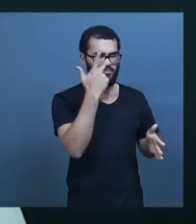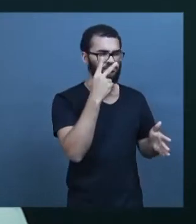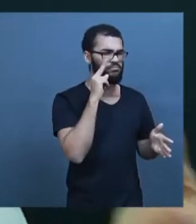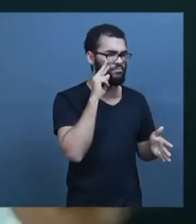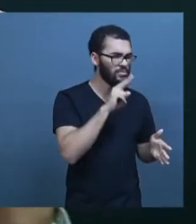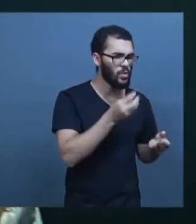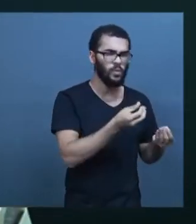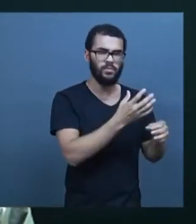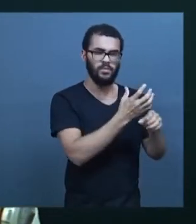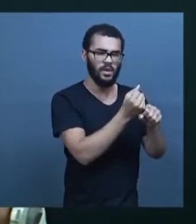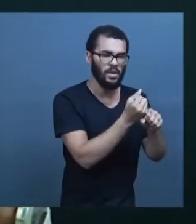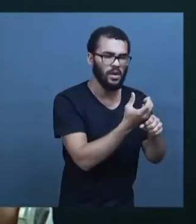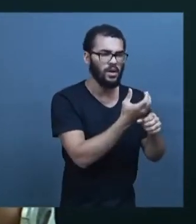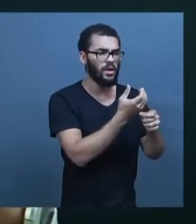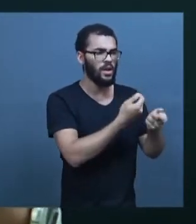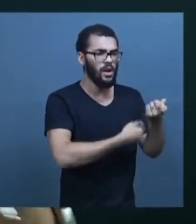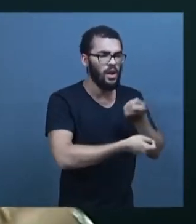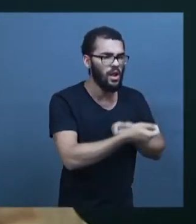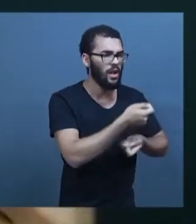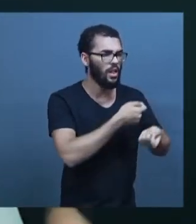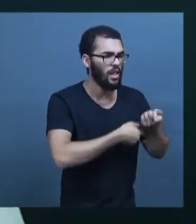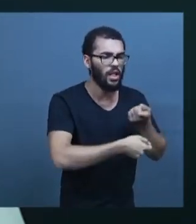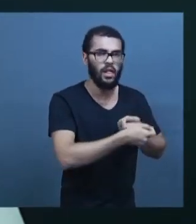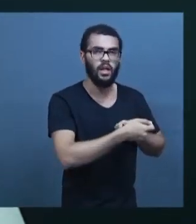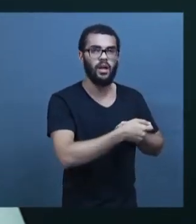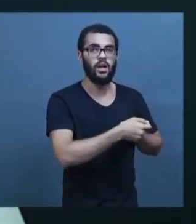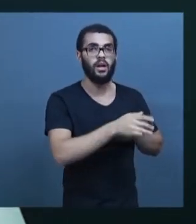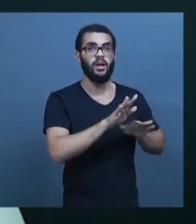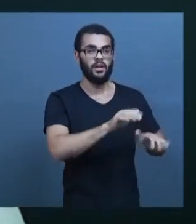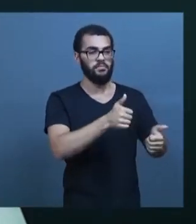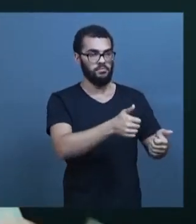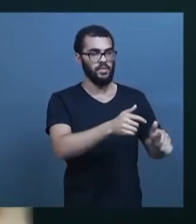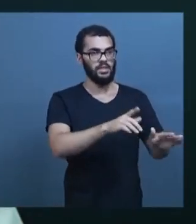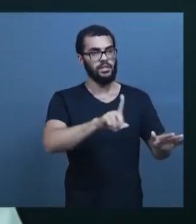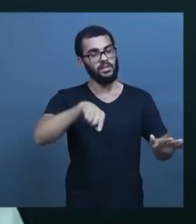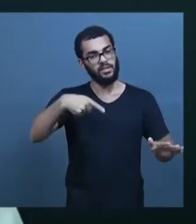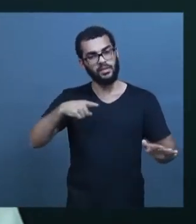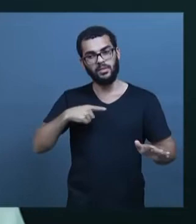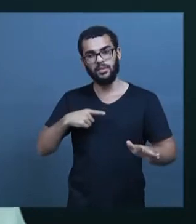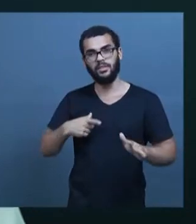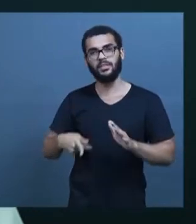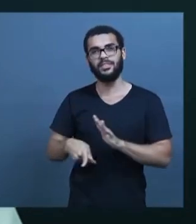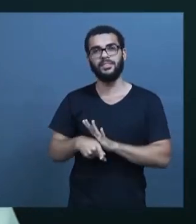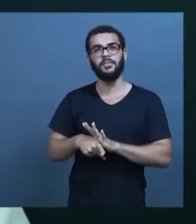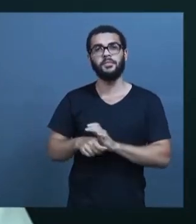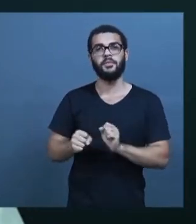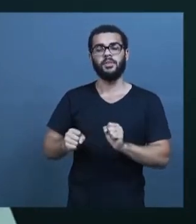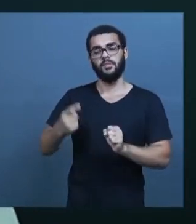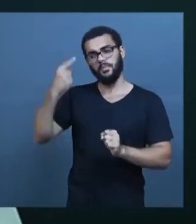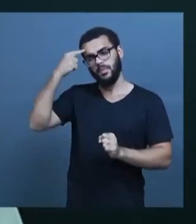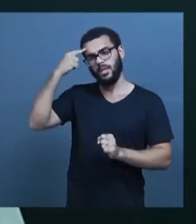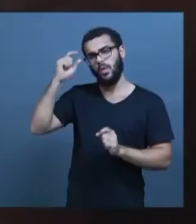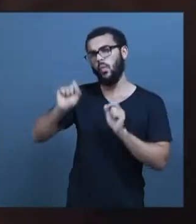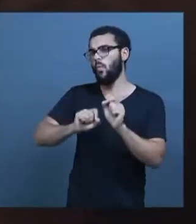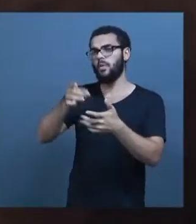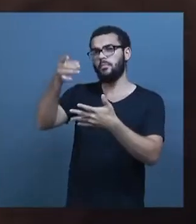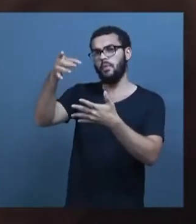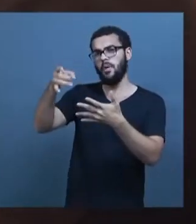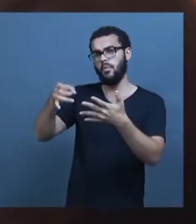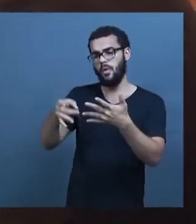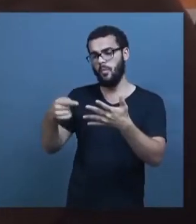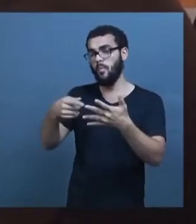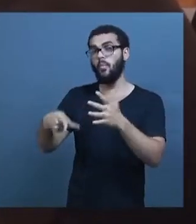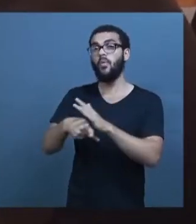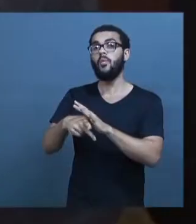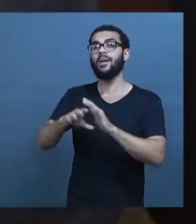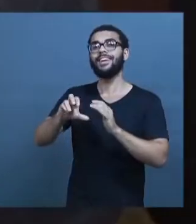empresa e instituição financeira, é que a gente constrói aí, define junto qual a linha de crédito que a gente vai estar implantando. Depois de decidir